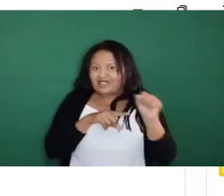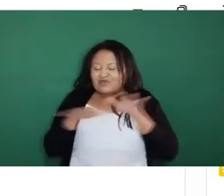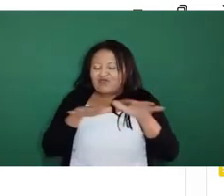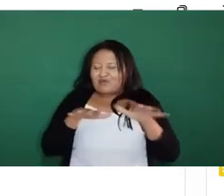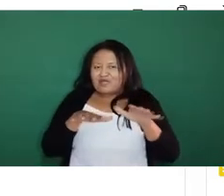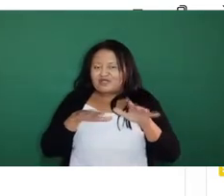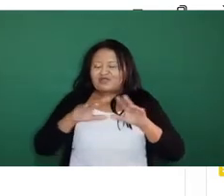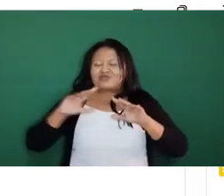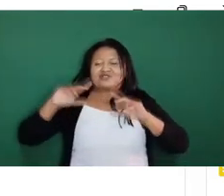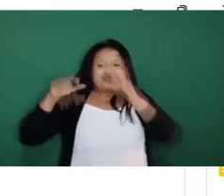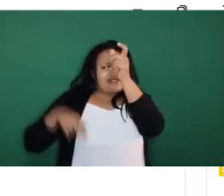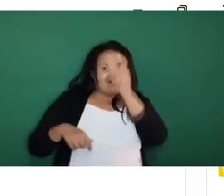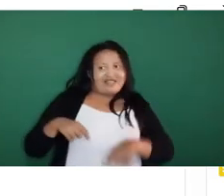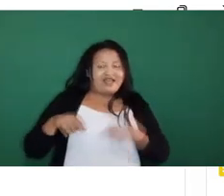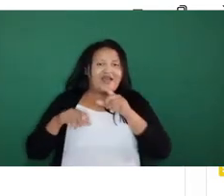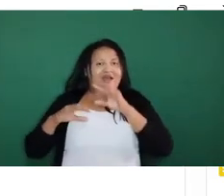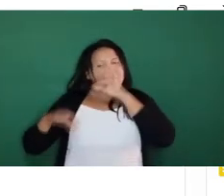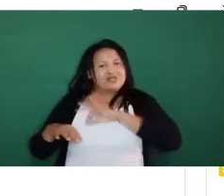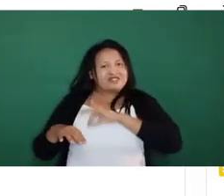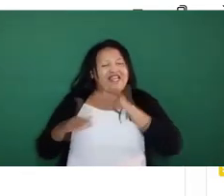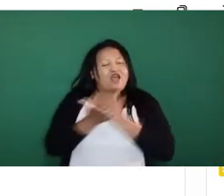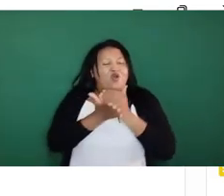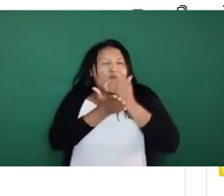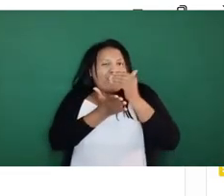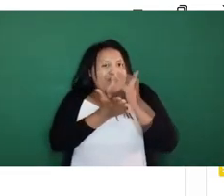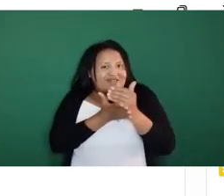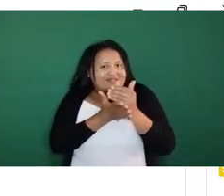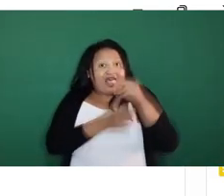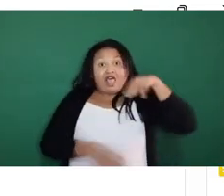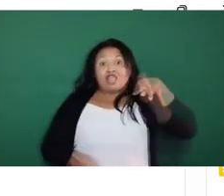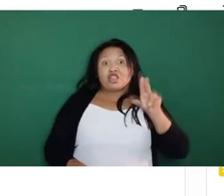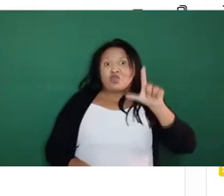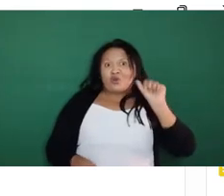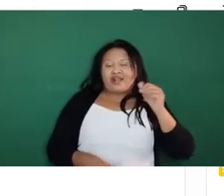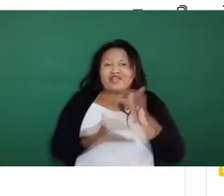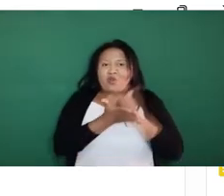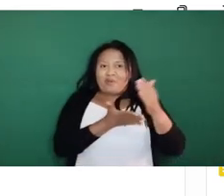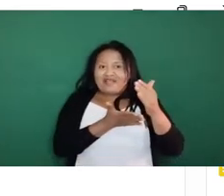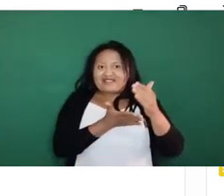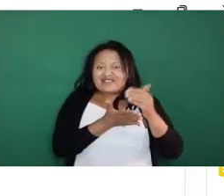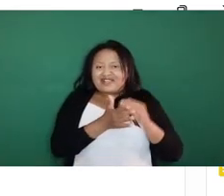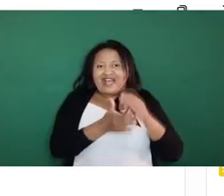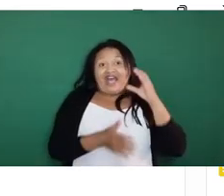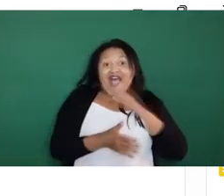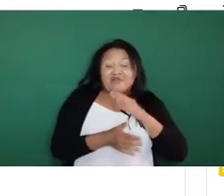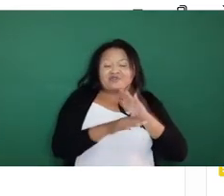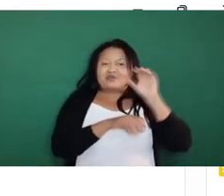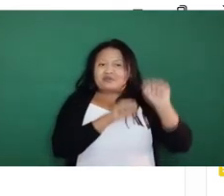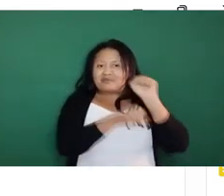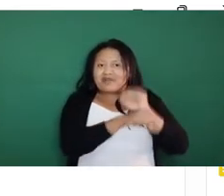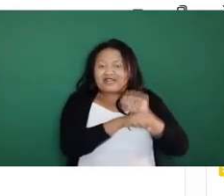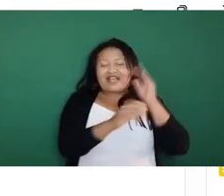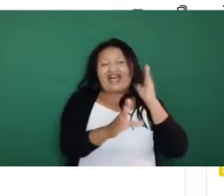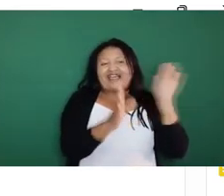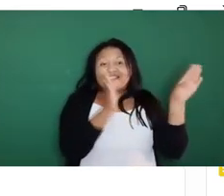policial a gente percebe que ela inicia com a velocidade nula e ela vai acelerando até encontrar esse infrato